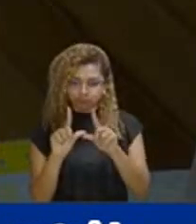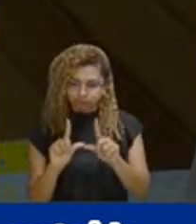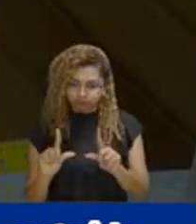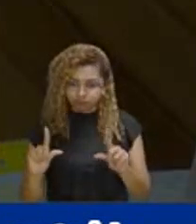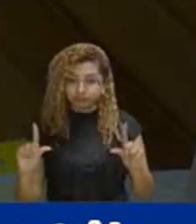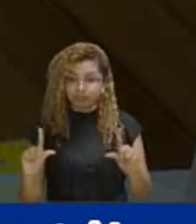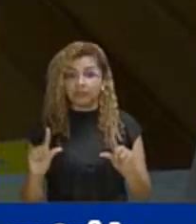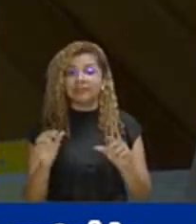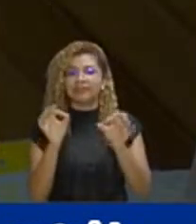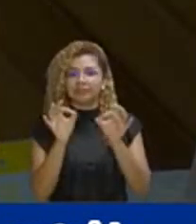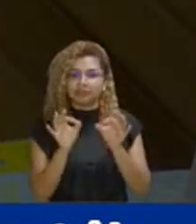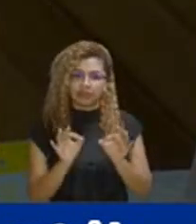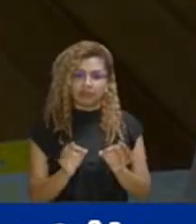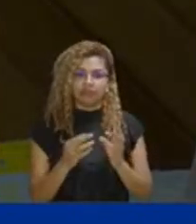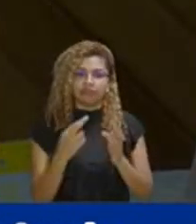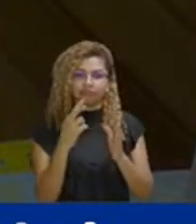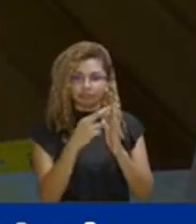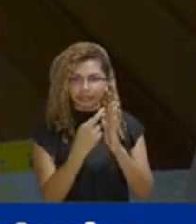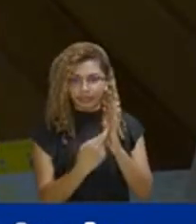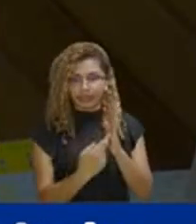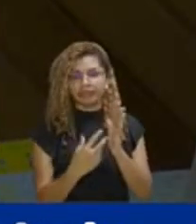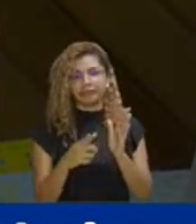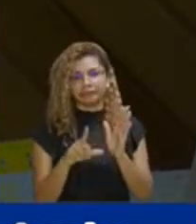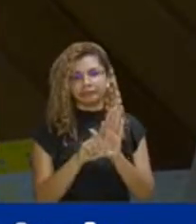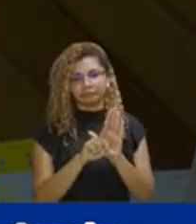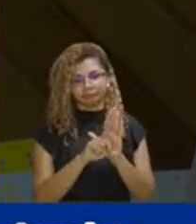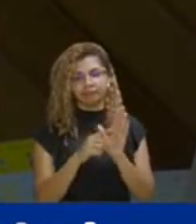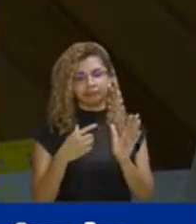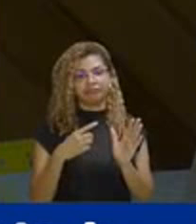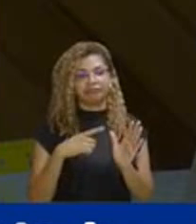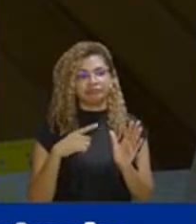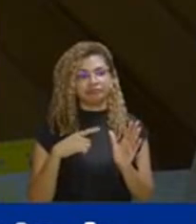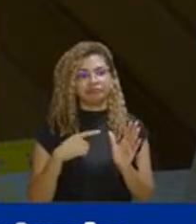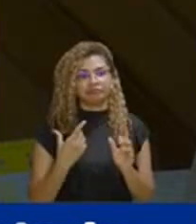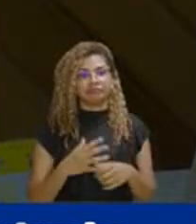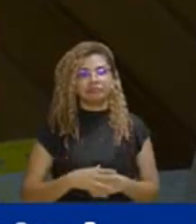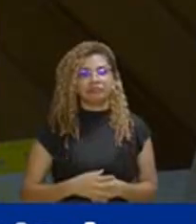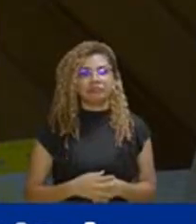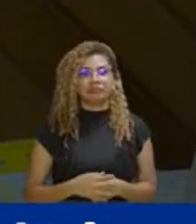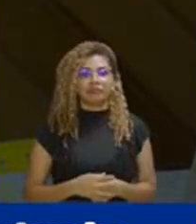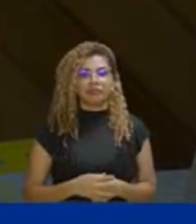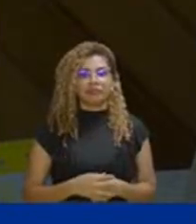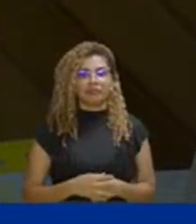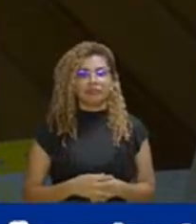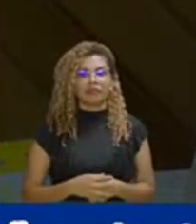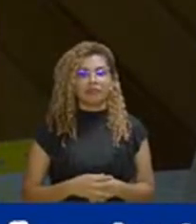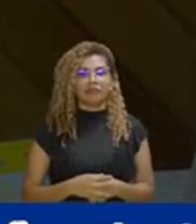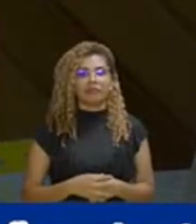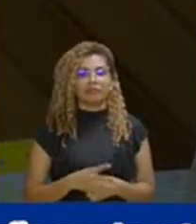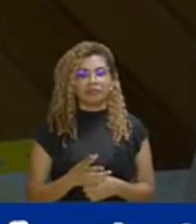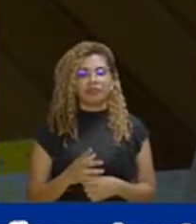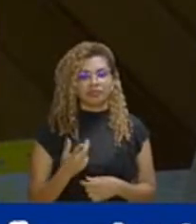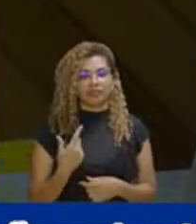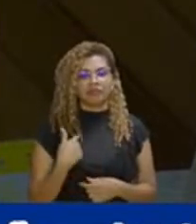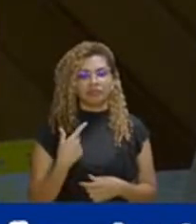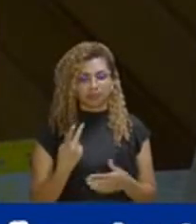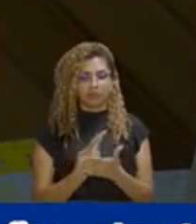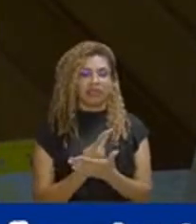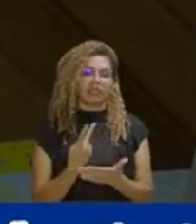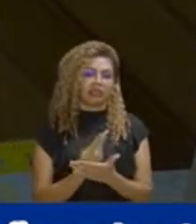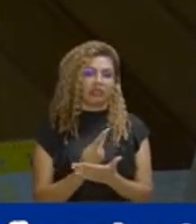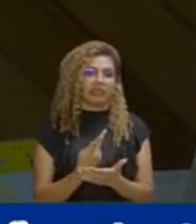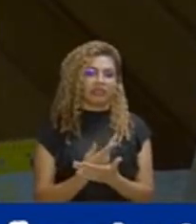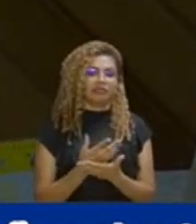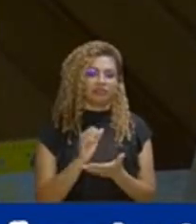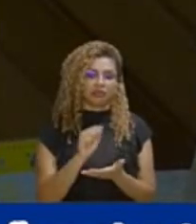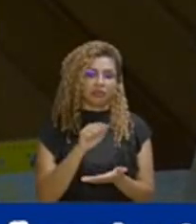legalmente estabelecido. E no conteúdo em apreço, houve inegável violação aos dispositivos mencionados, sendo pertinente a multa aplicada. Ante